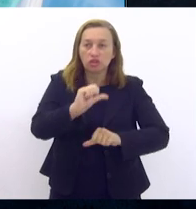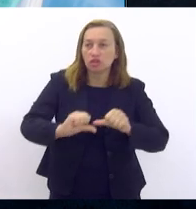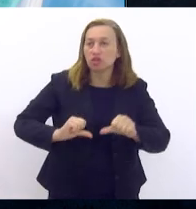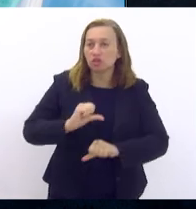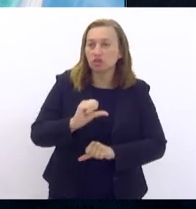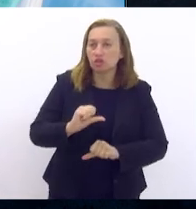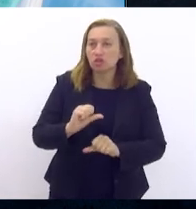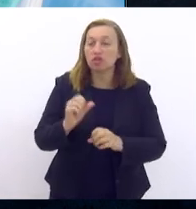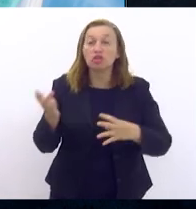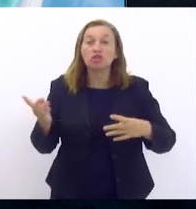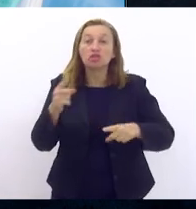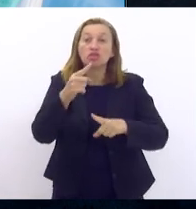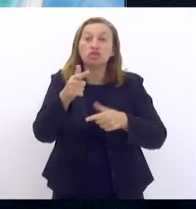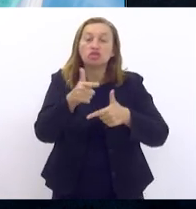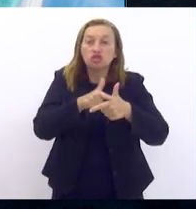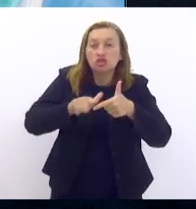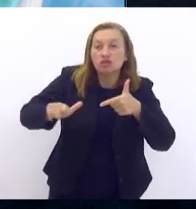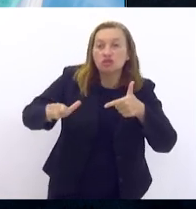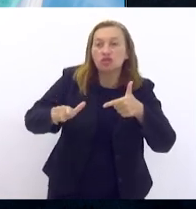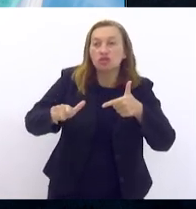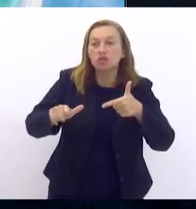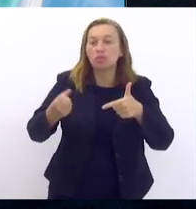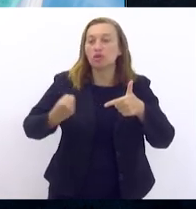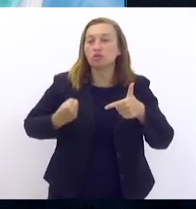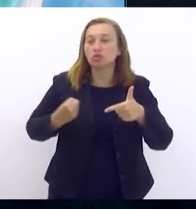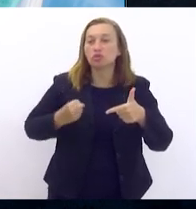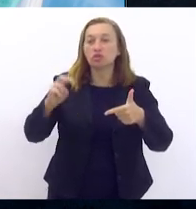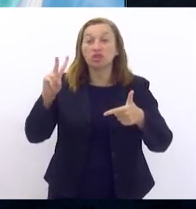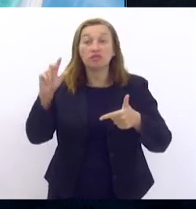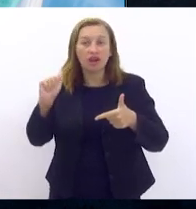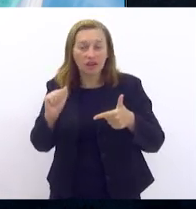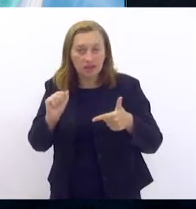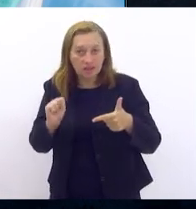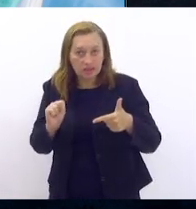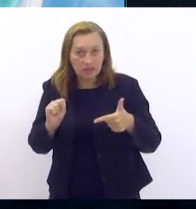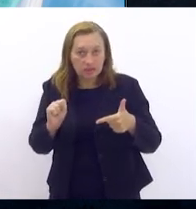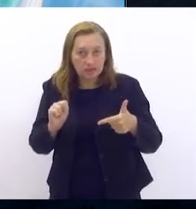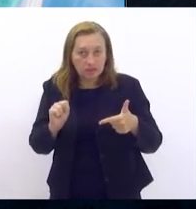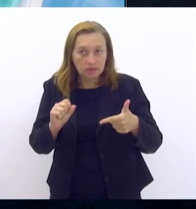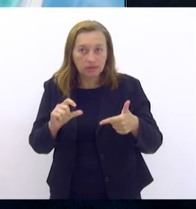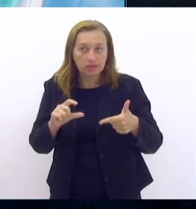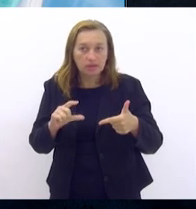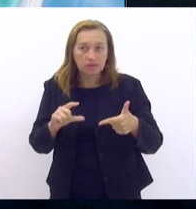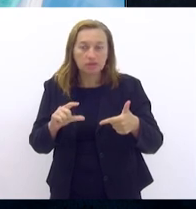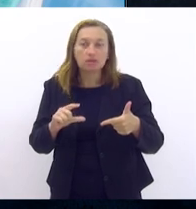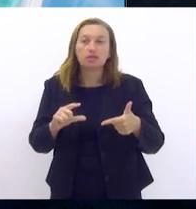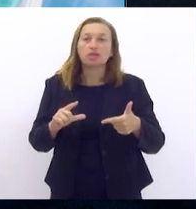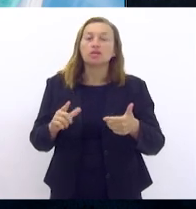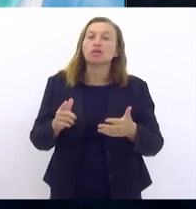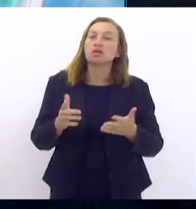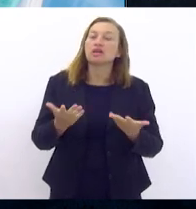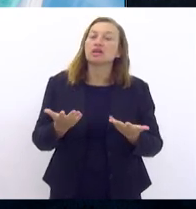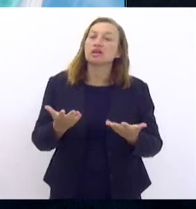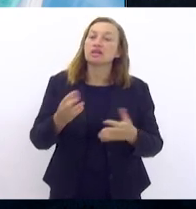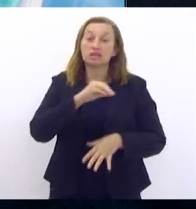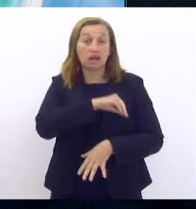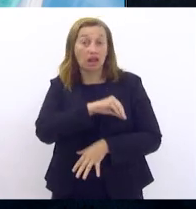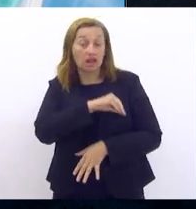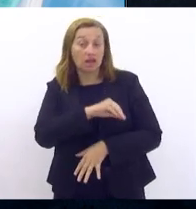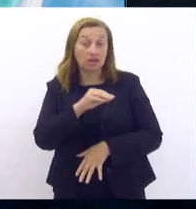dividido pelo número de vagas ocupadas a melhor média salarial